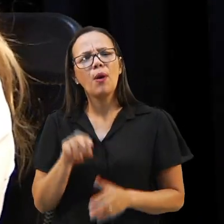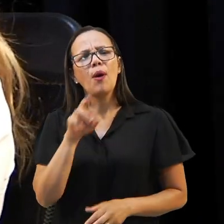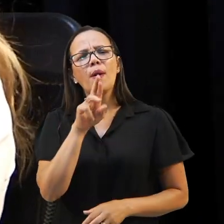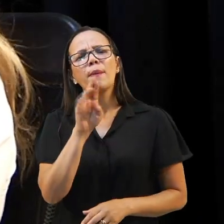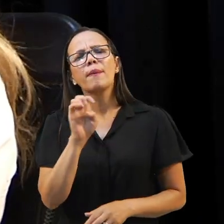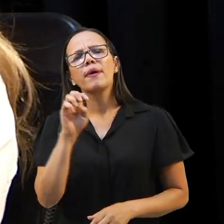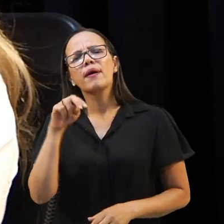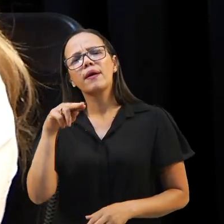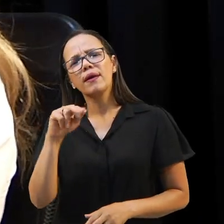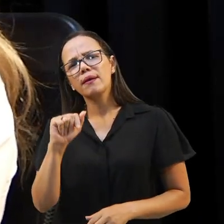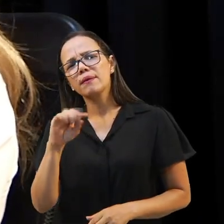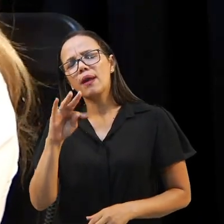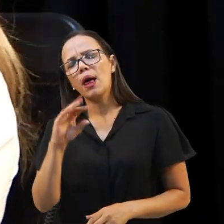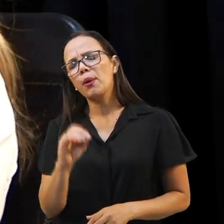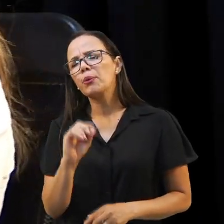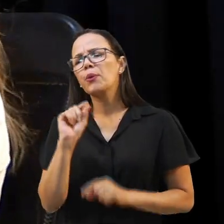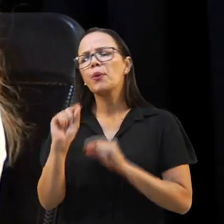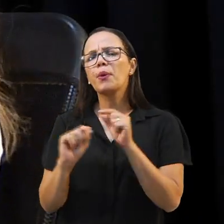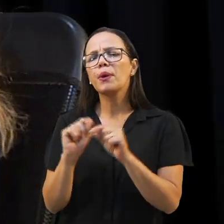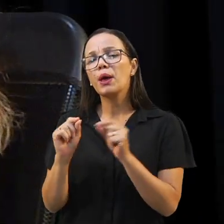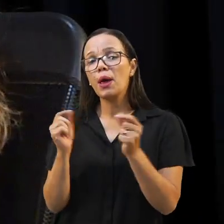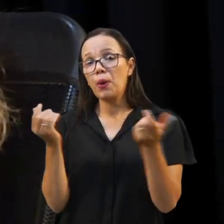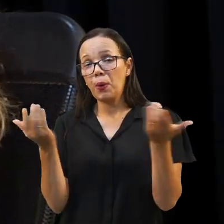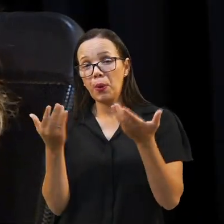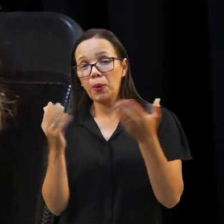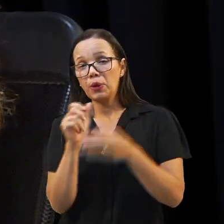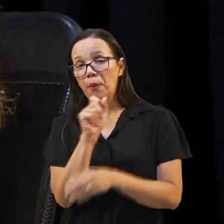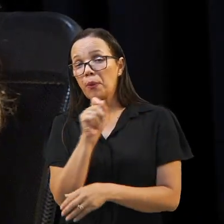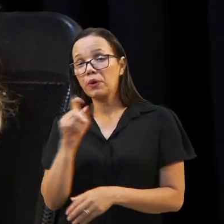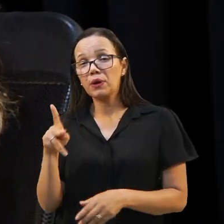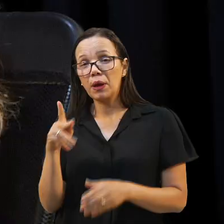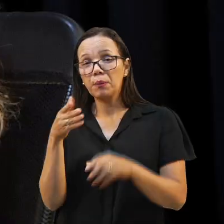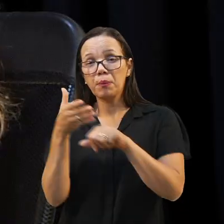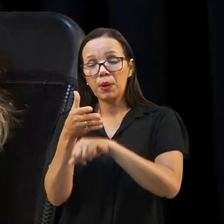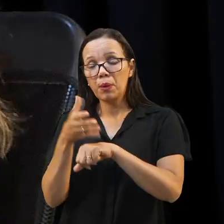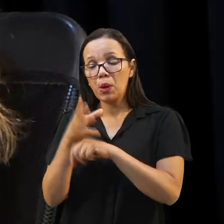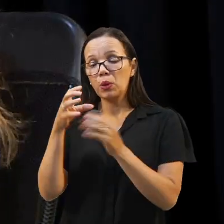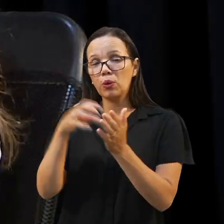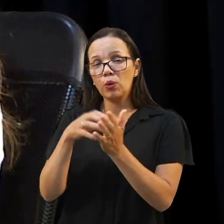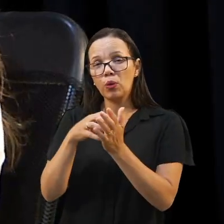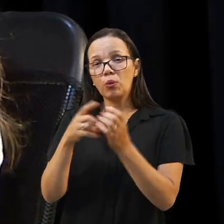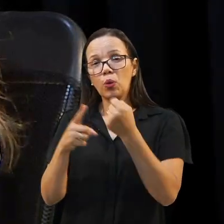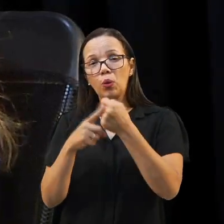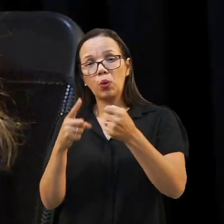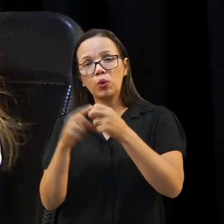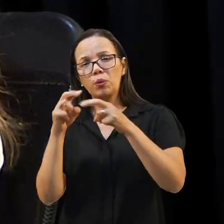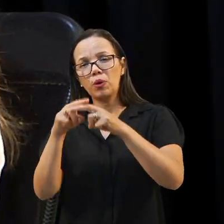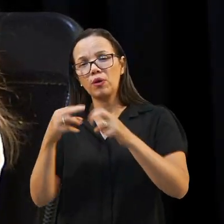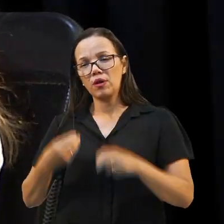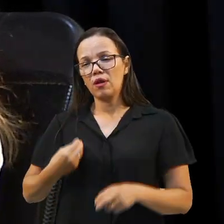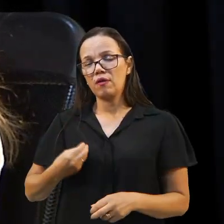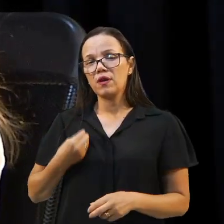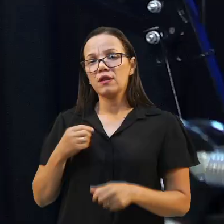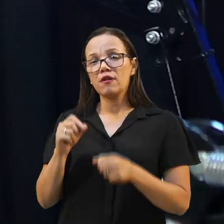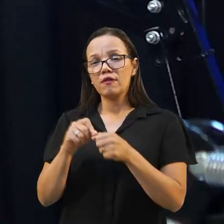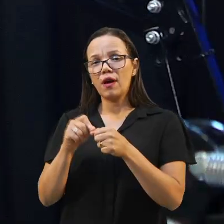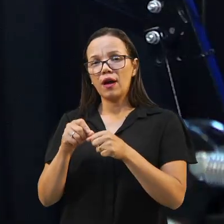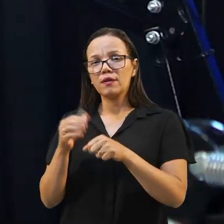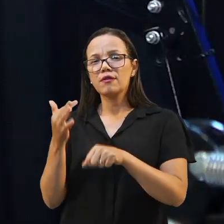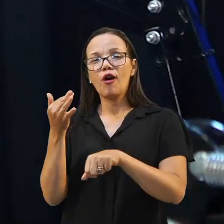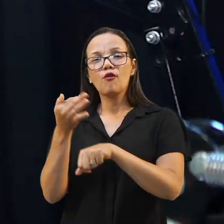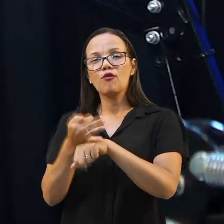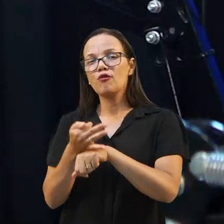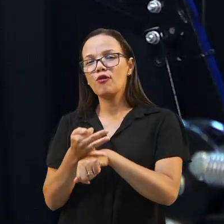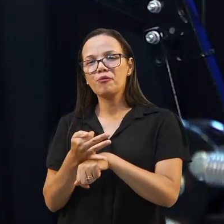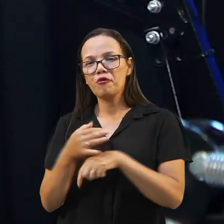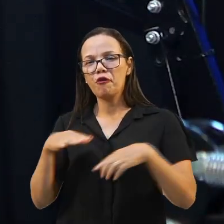Renato, professor aposentado, hoje que faz parte do Grupo Luta pela Vida, também faz nas horas de folga? Pois